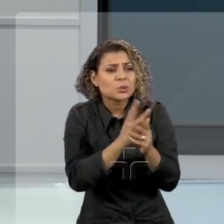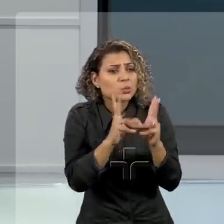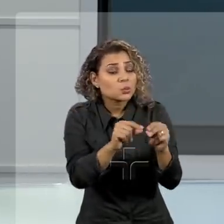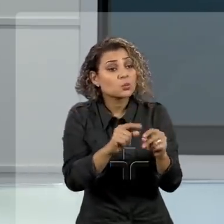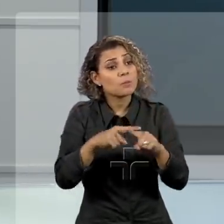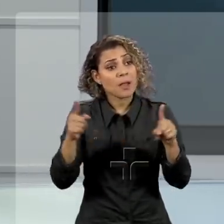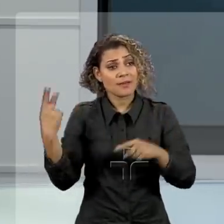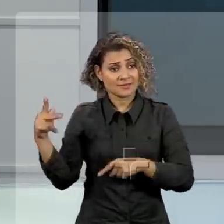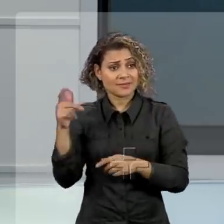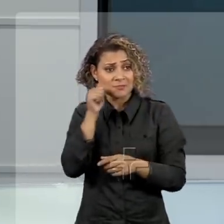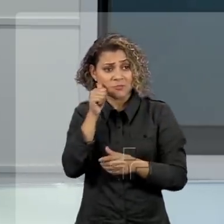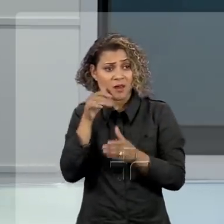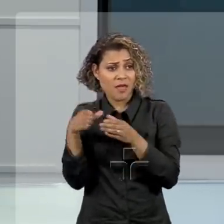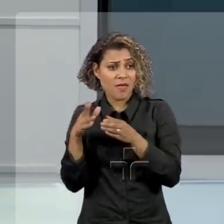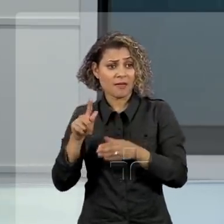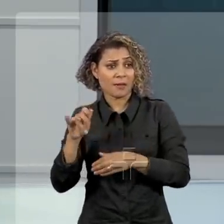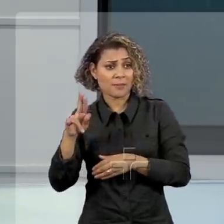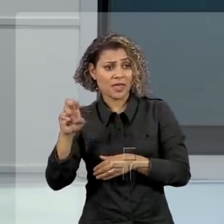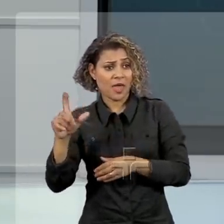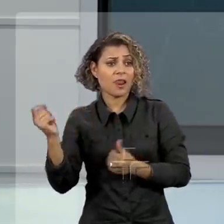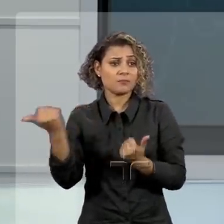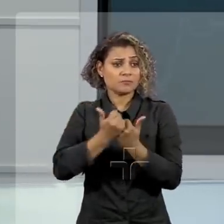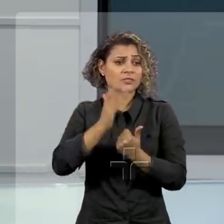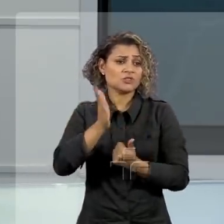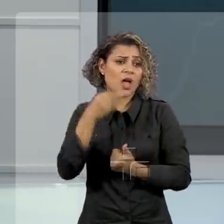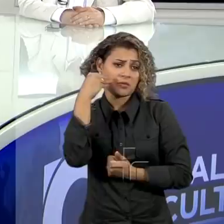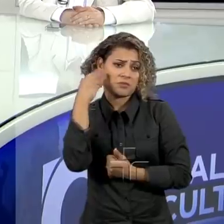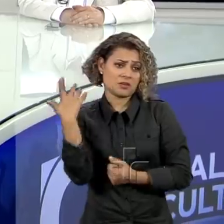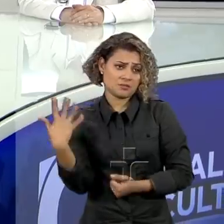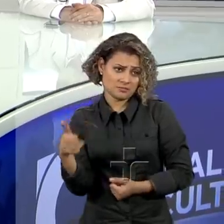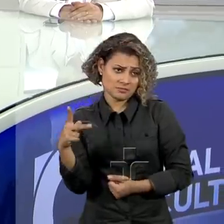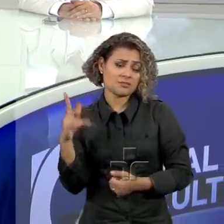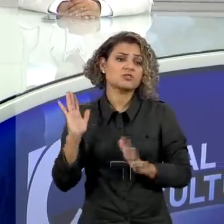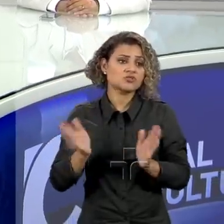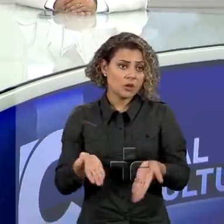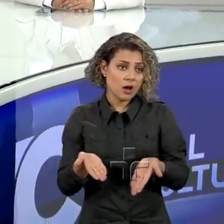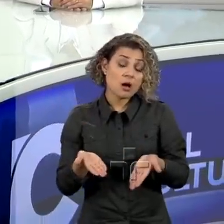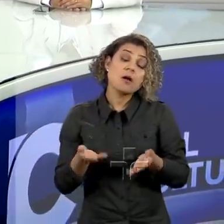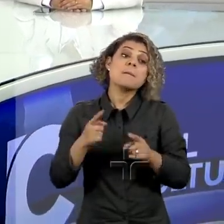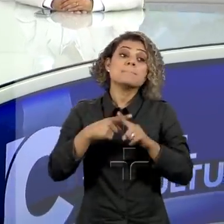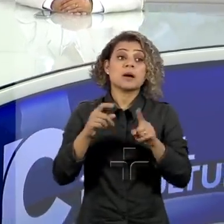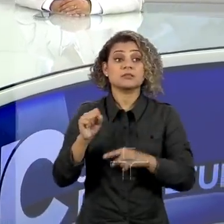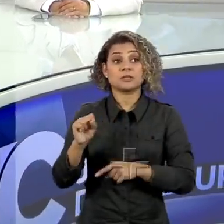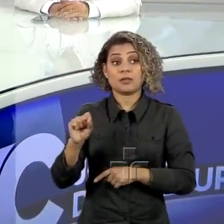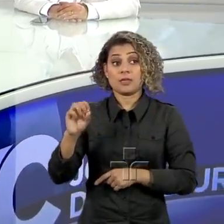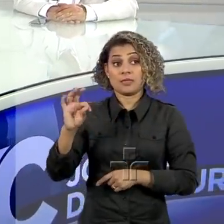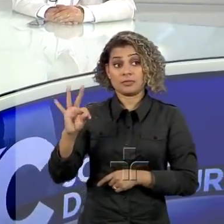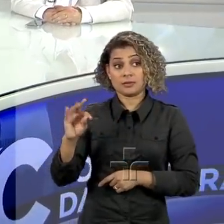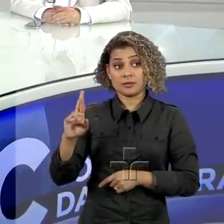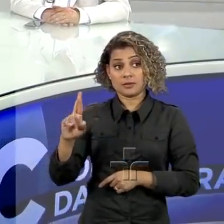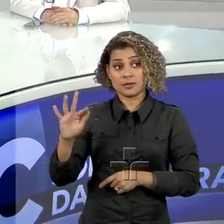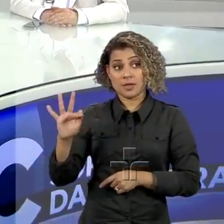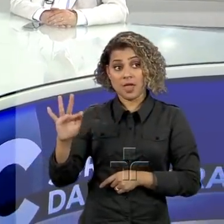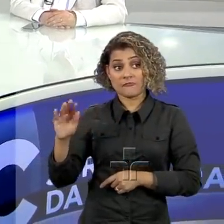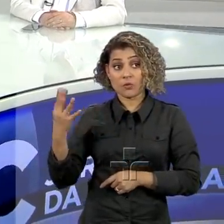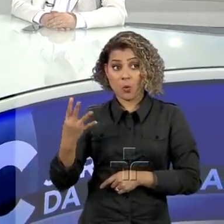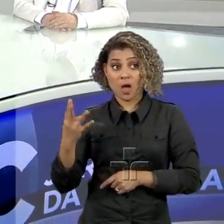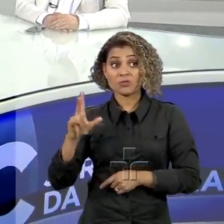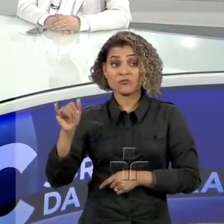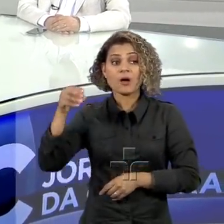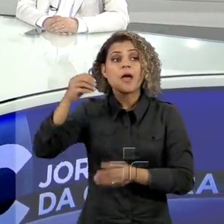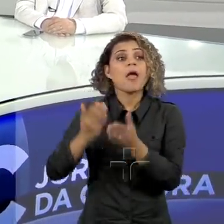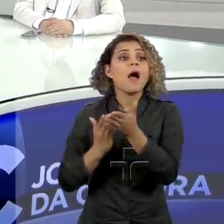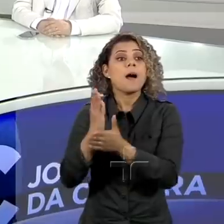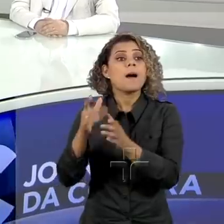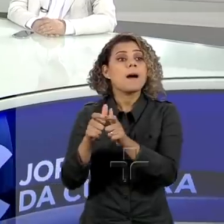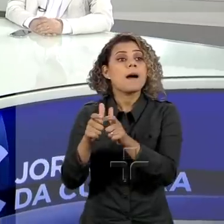já faz parte da equipe. E o próximo, que pelo visto o TRF4 vai abrir um concurso interno